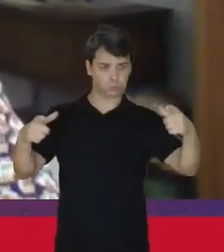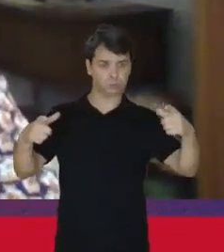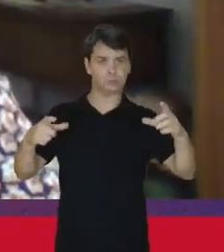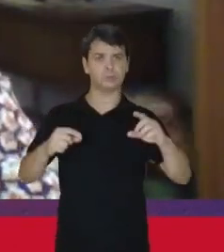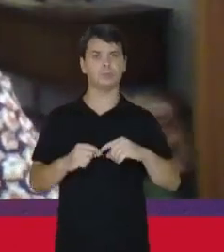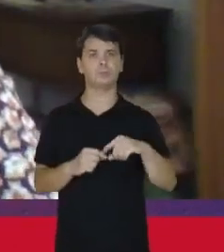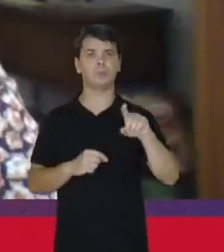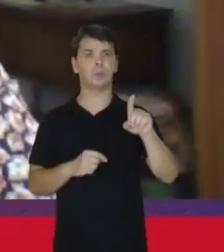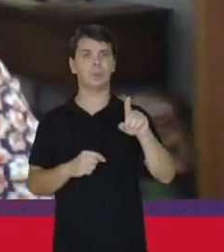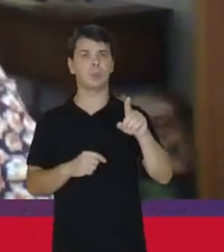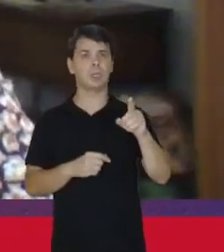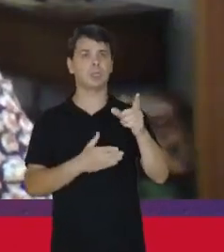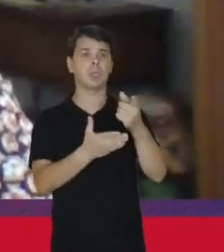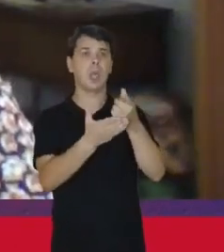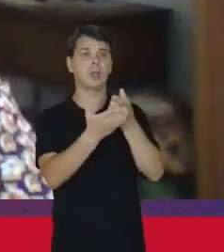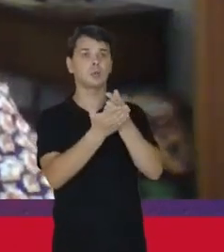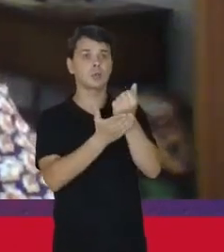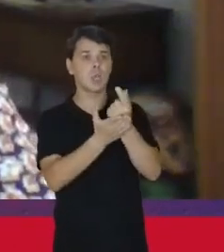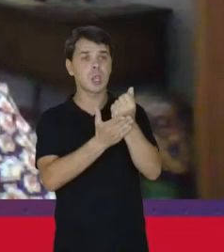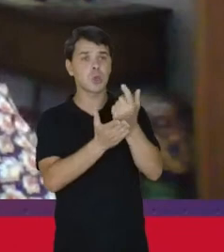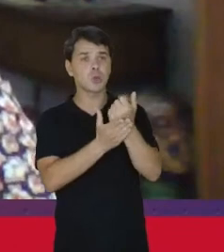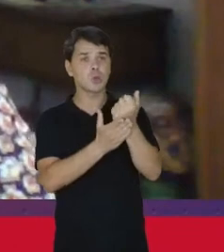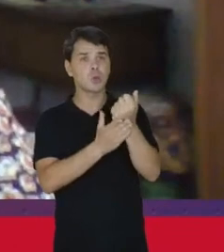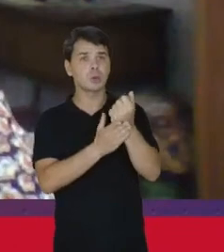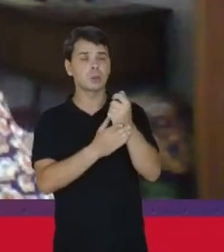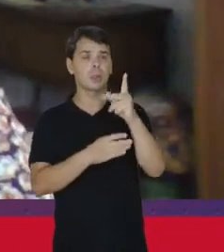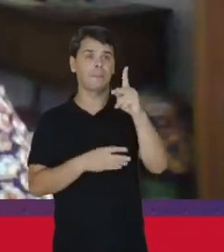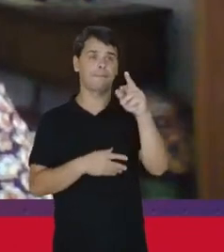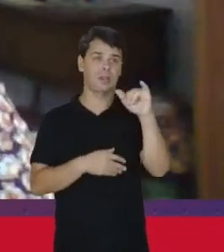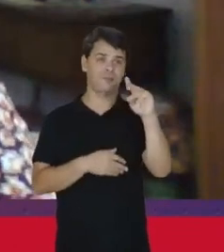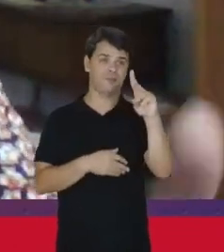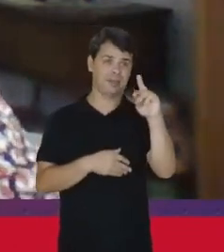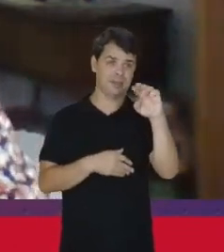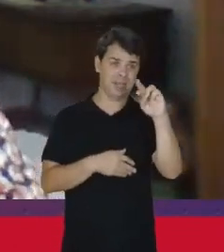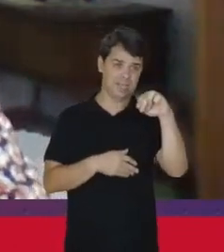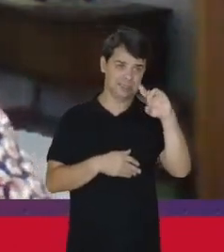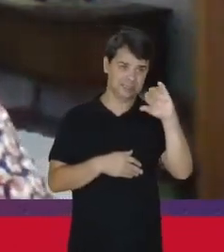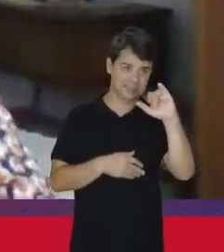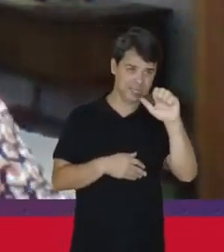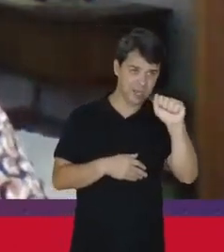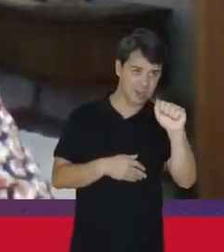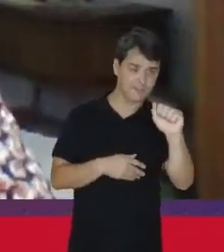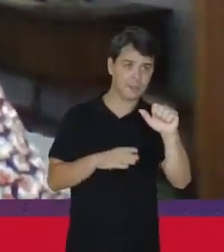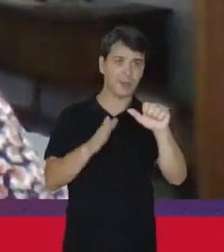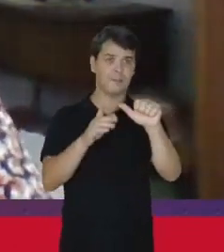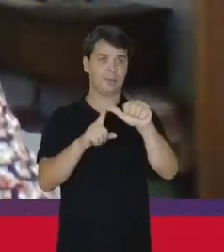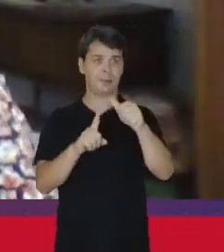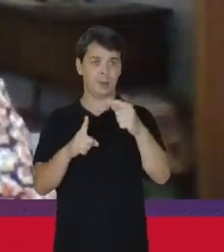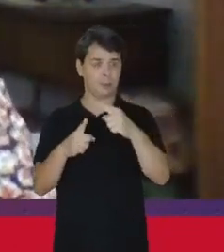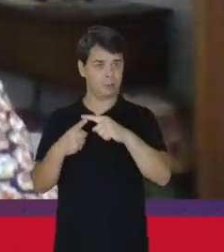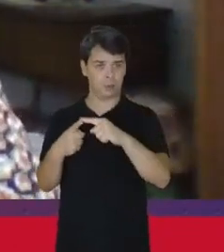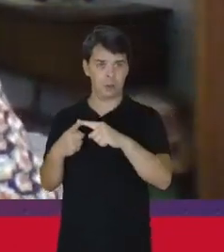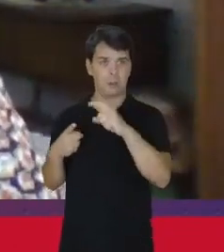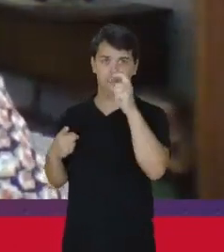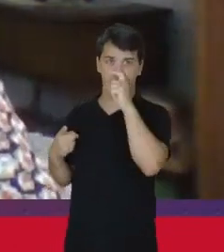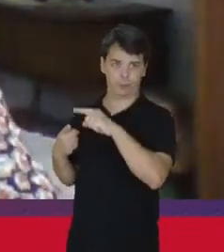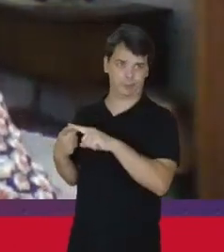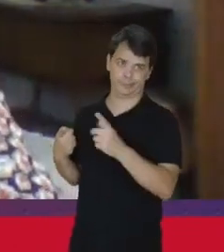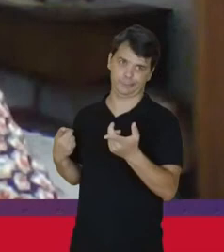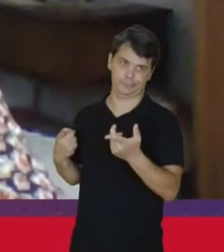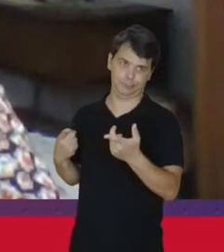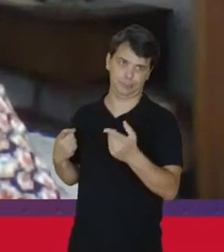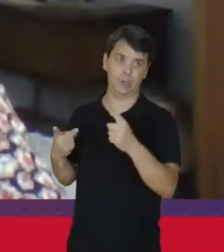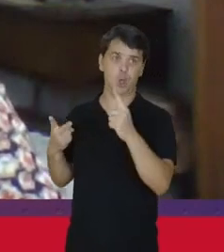ampliação da receita previdenciária. Então, primeiro, o mito já foi derrubado.